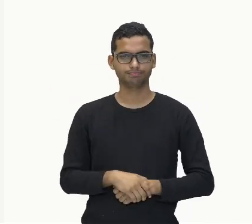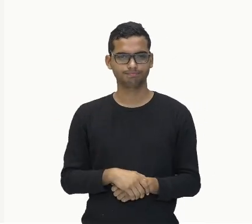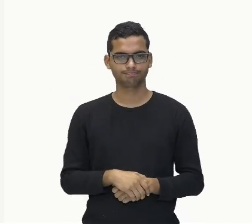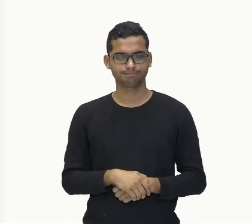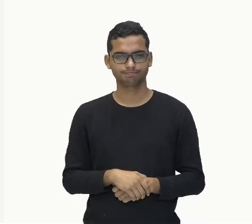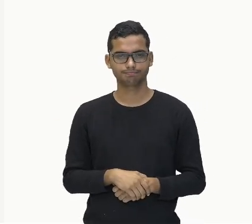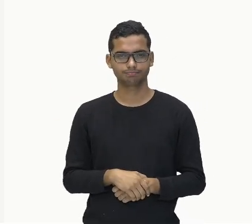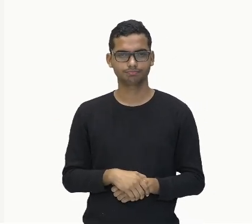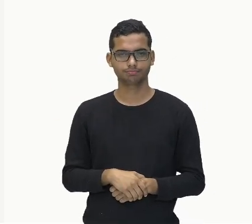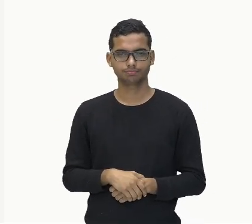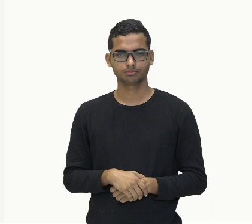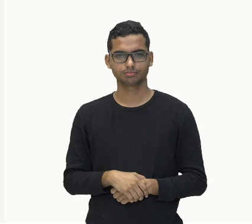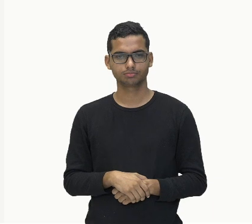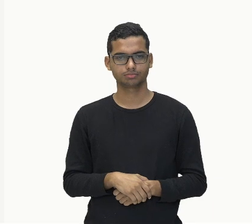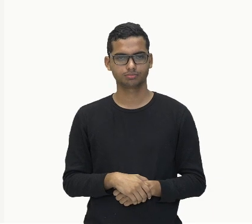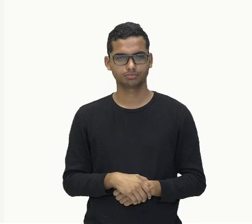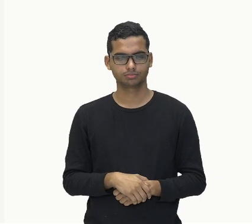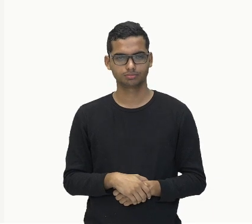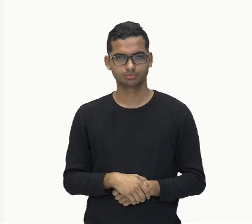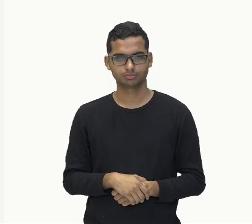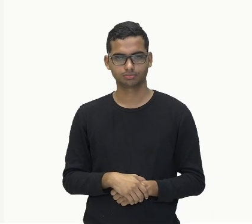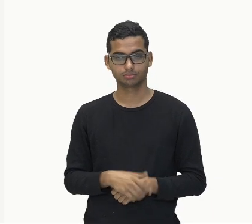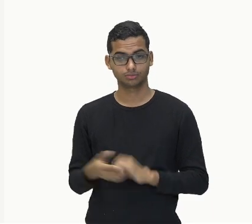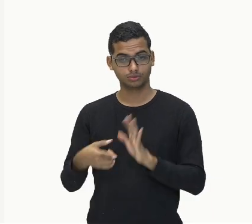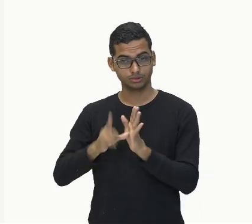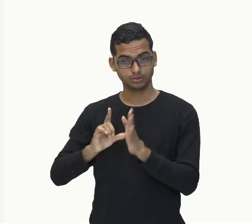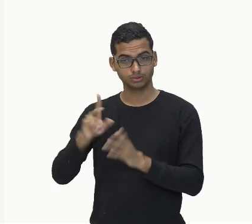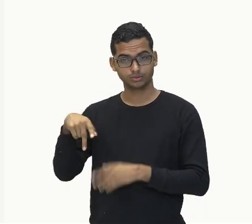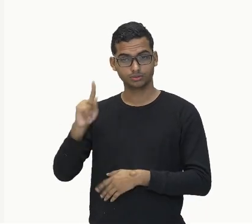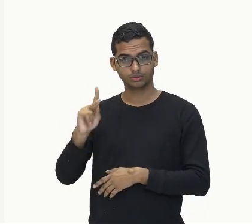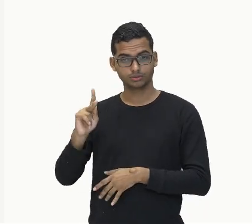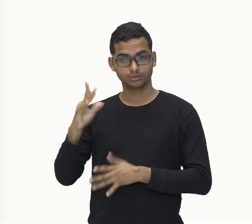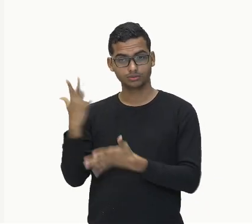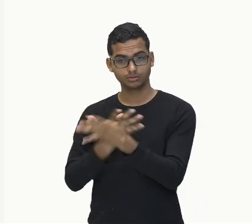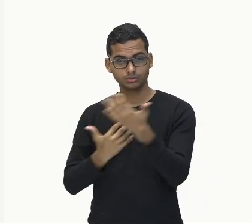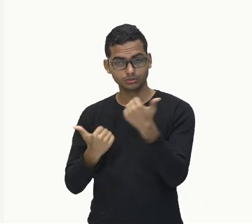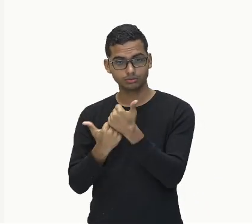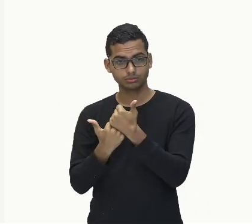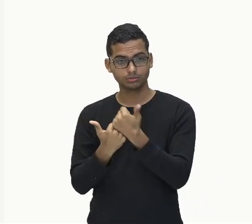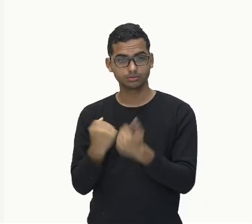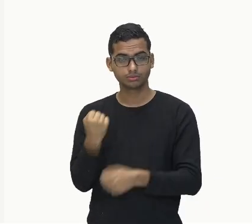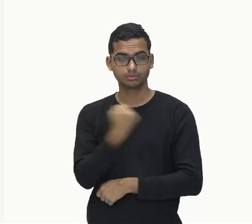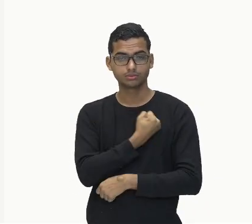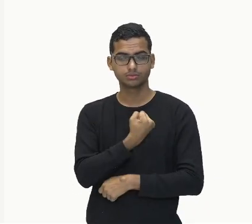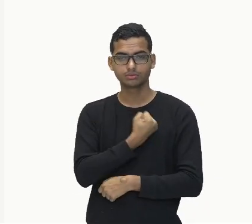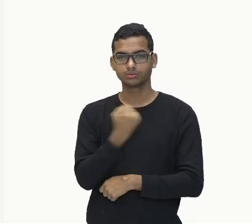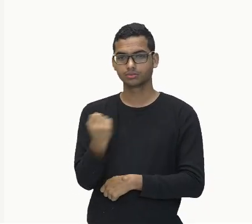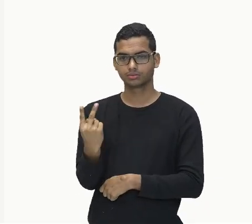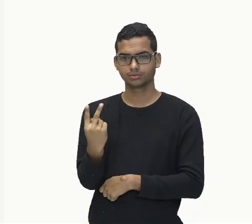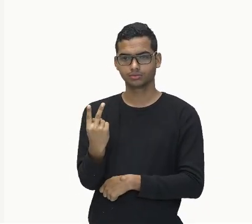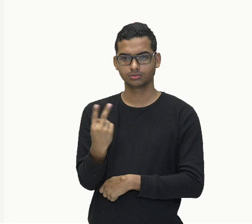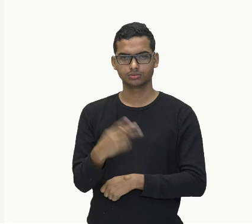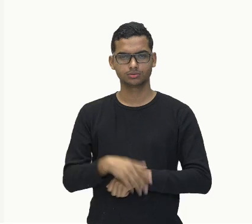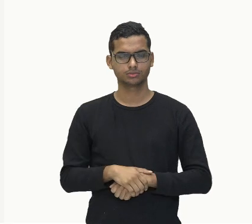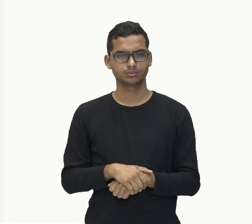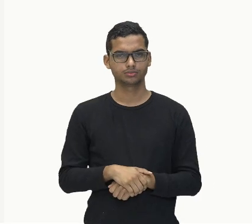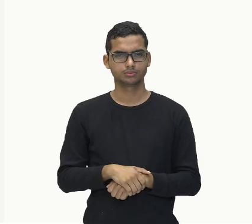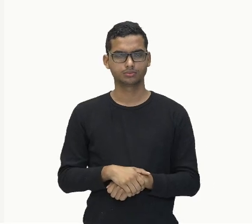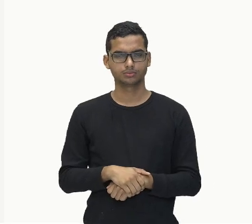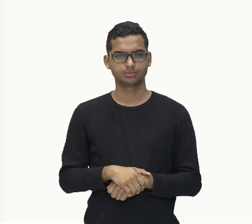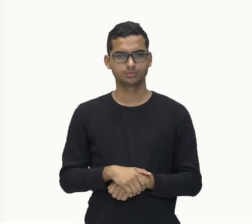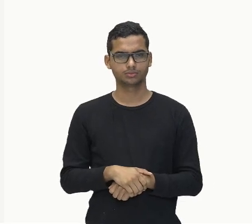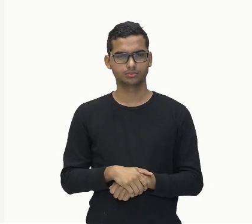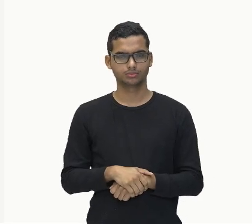tomados 2 a 2. Então, onde é k, a gente vai substituir por 2. Então, vai